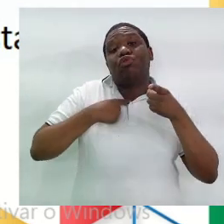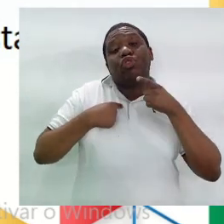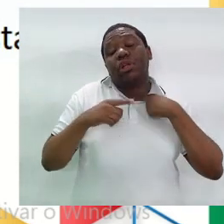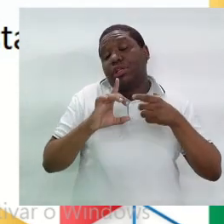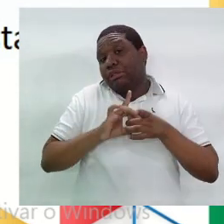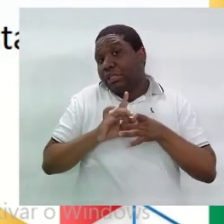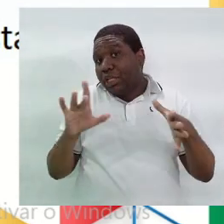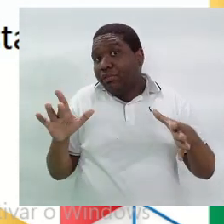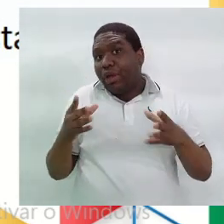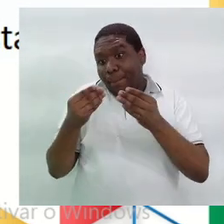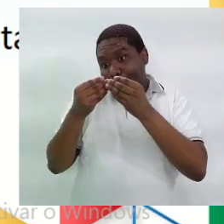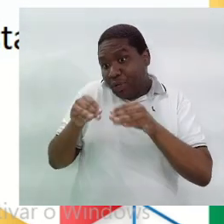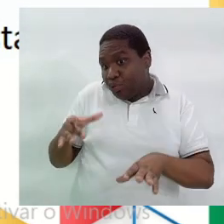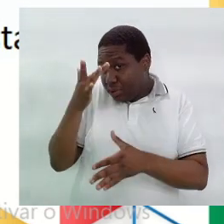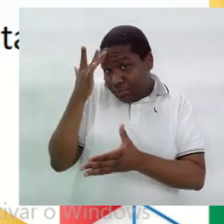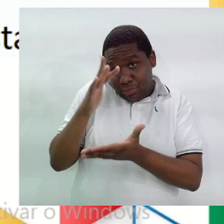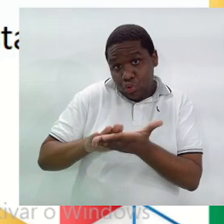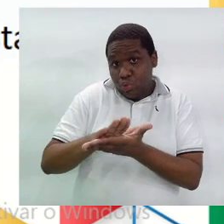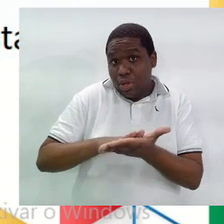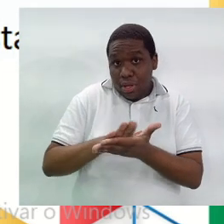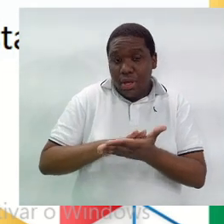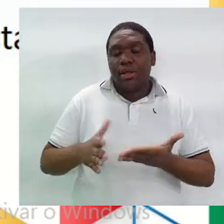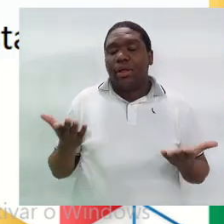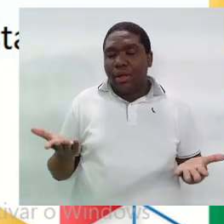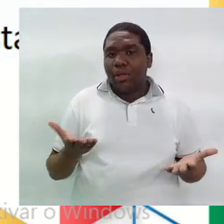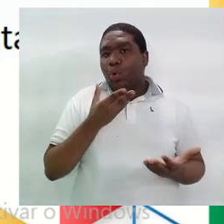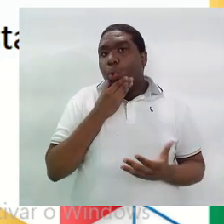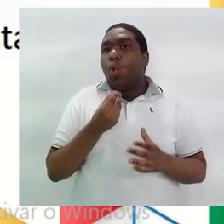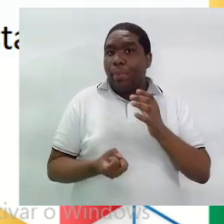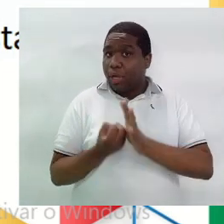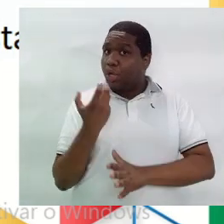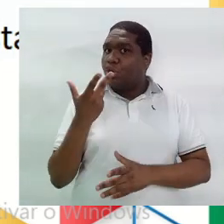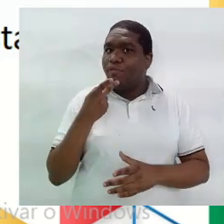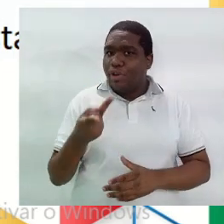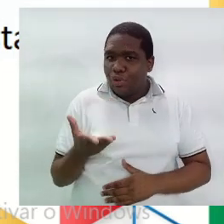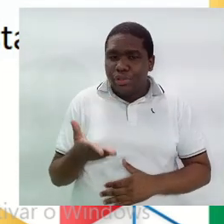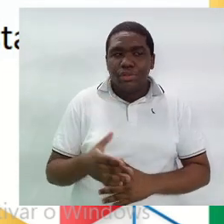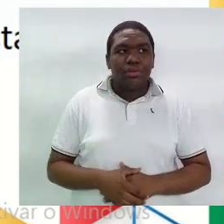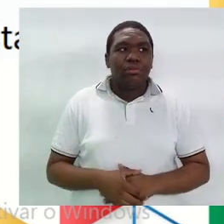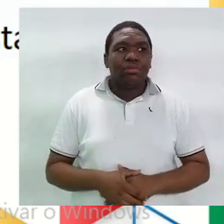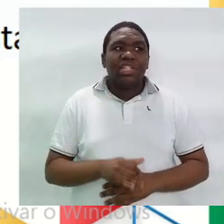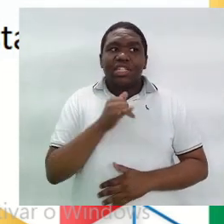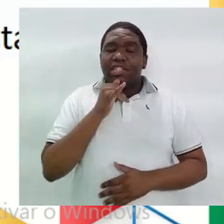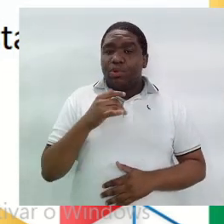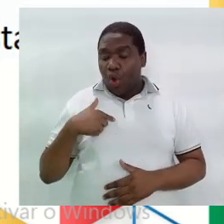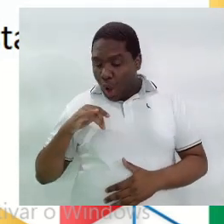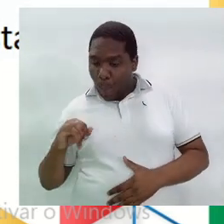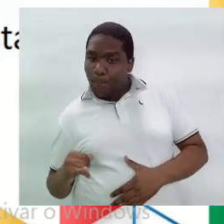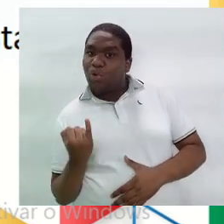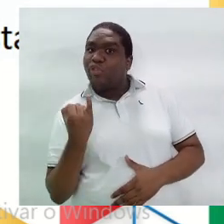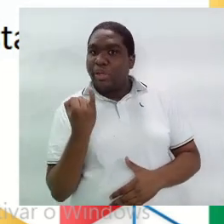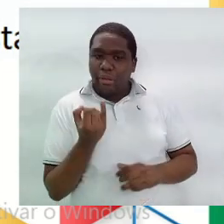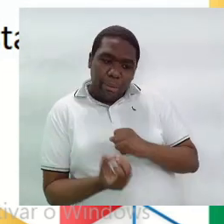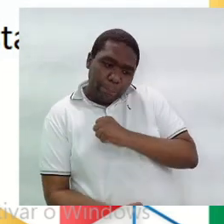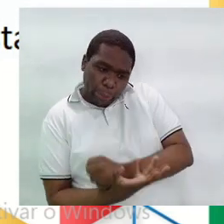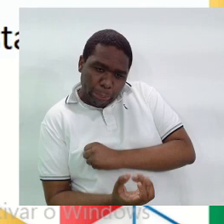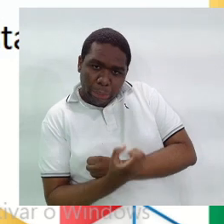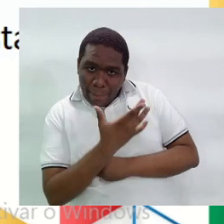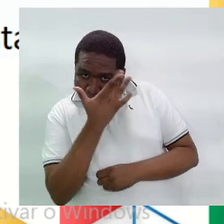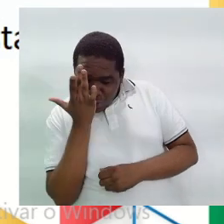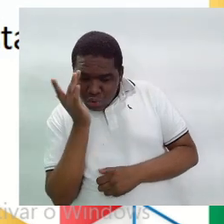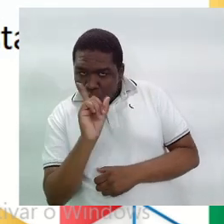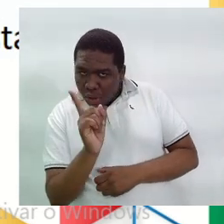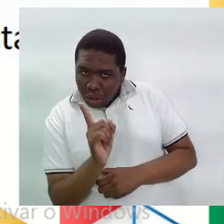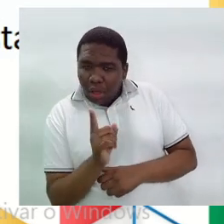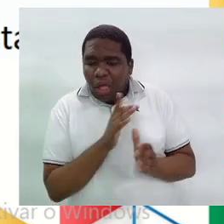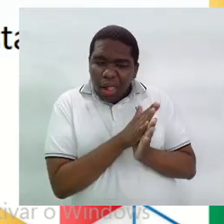desejar, sem a ninguém prejudicar. O próprio fundador diz isso. Nunca tire vantagem das pessoas, ao qual